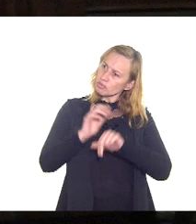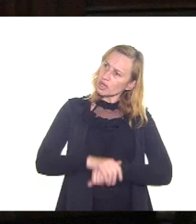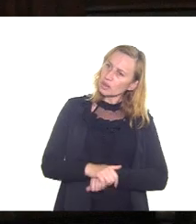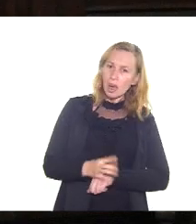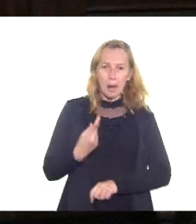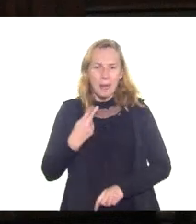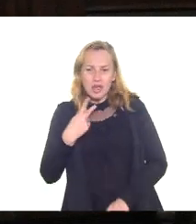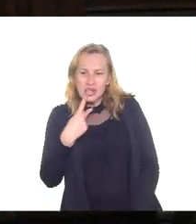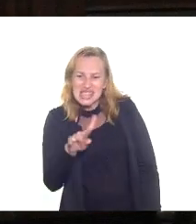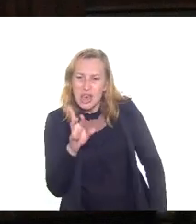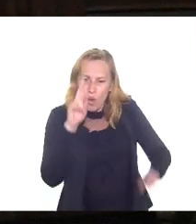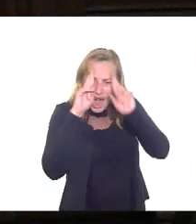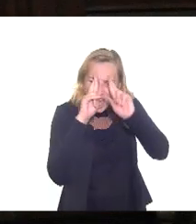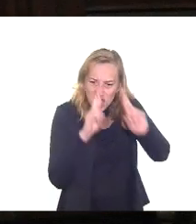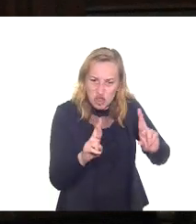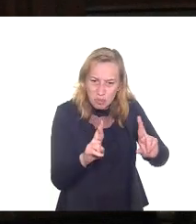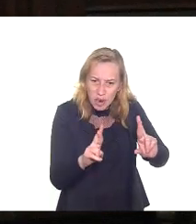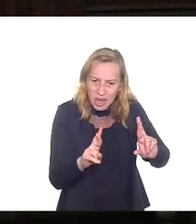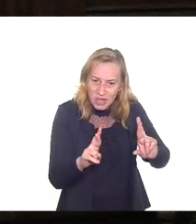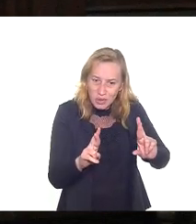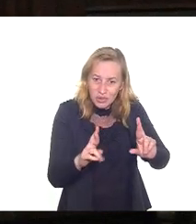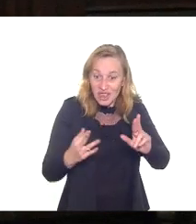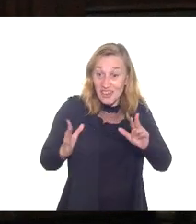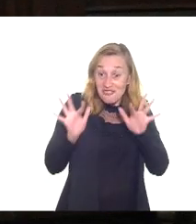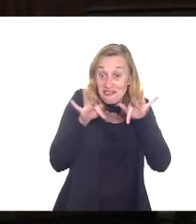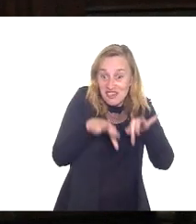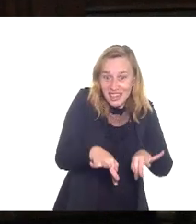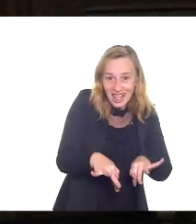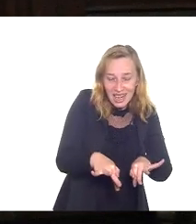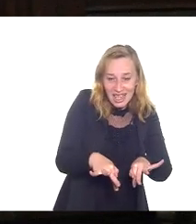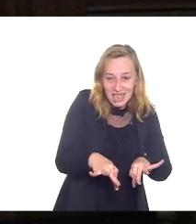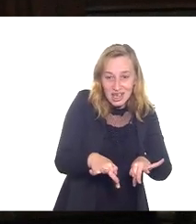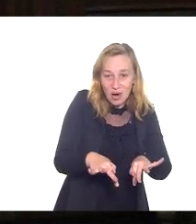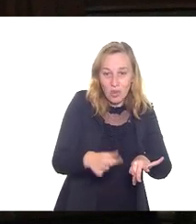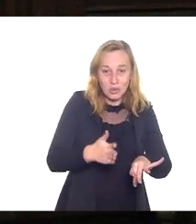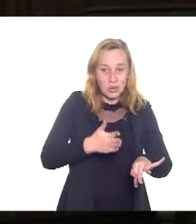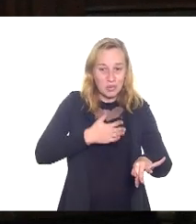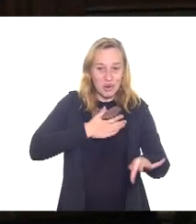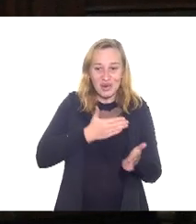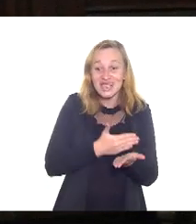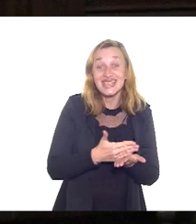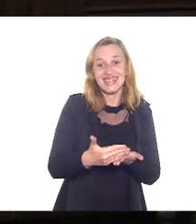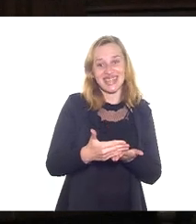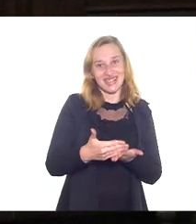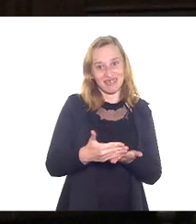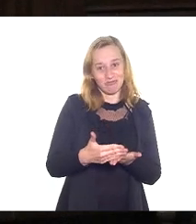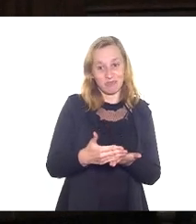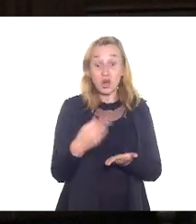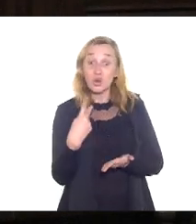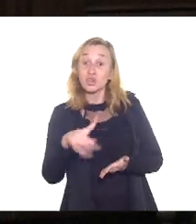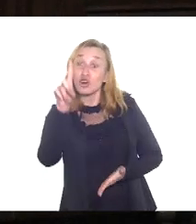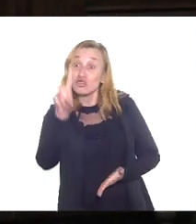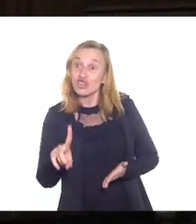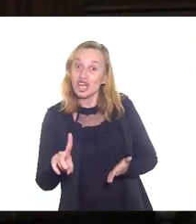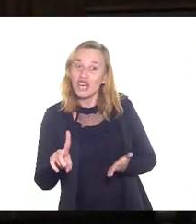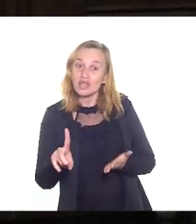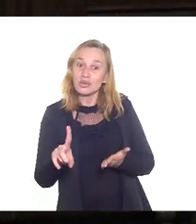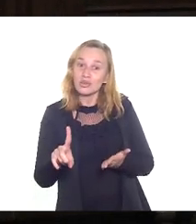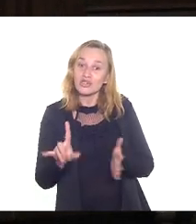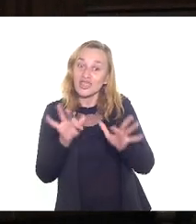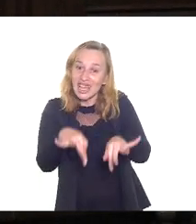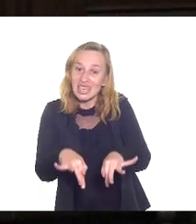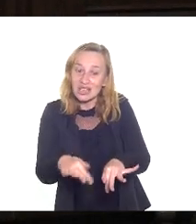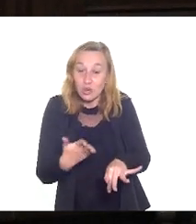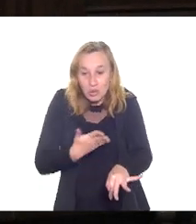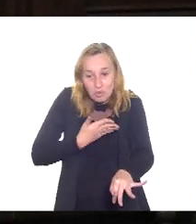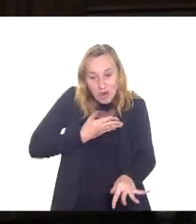seu respeito, ele termina quando o meu começa. O teu direito termina quando o